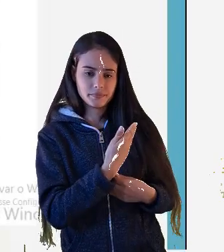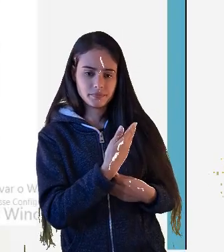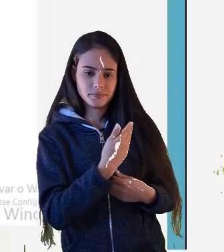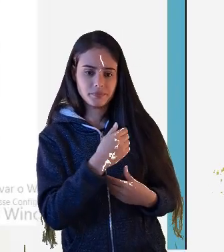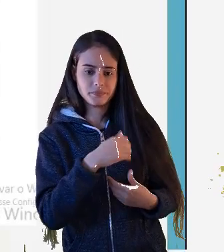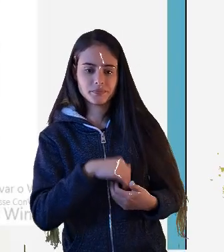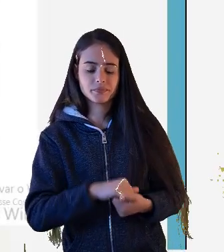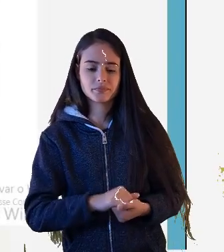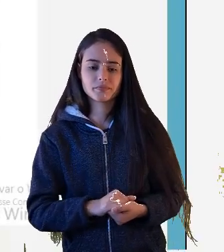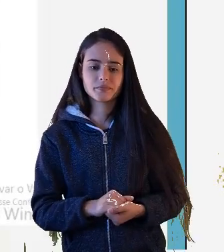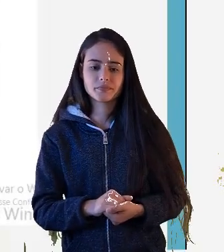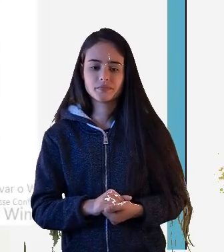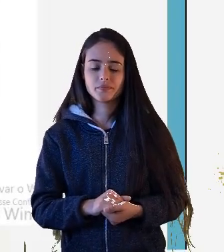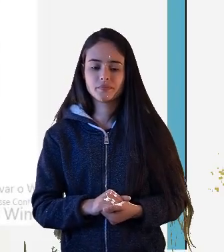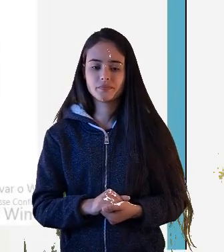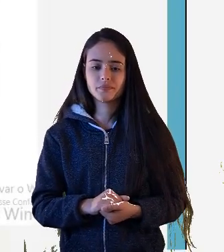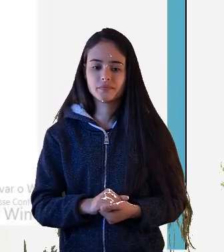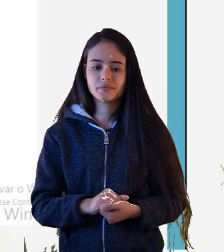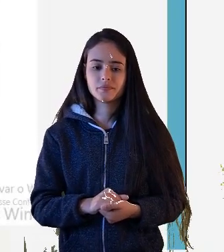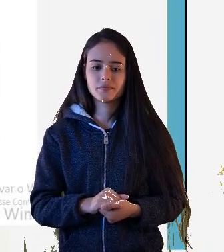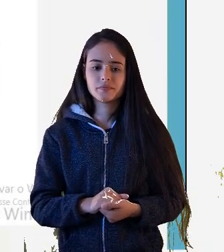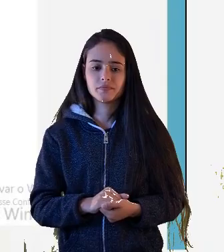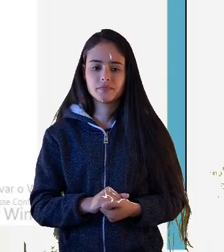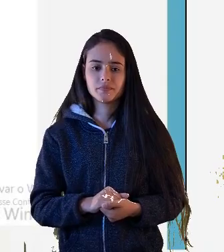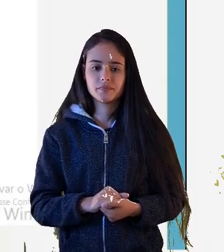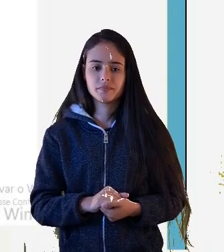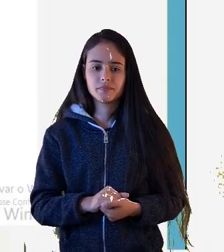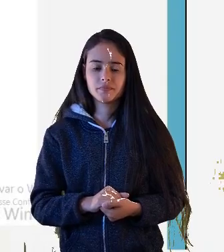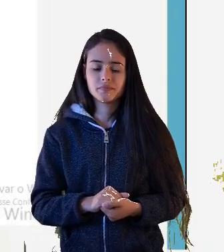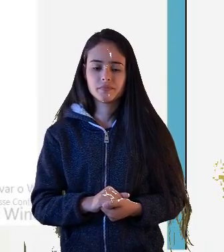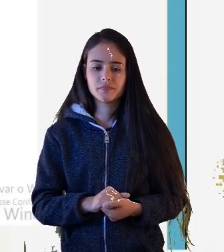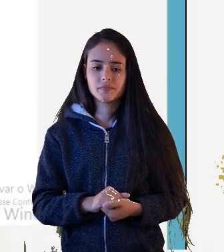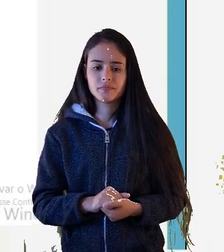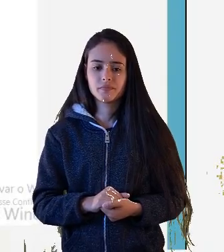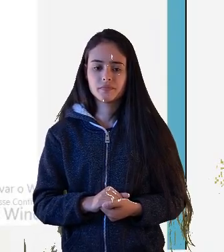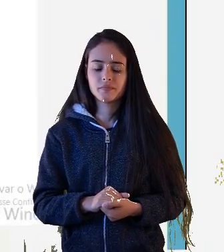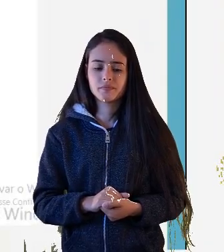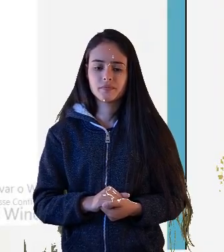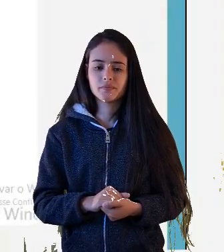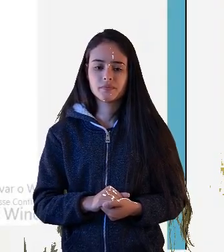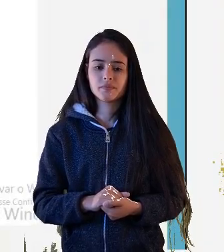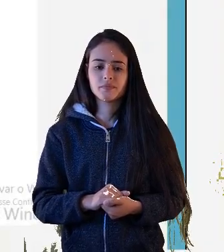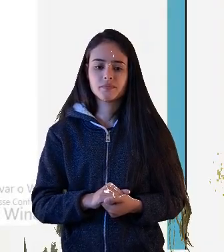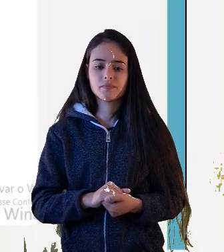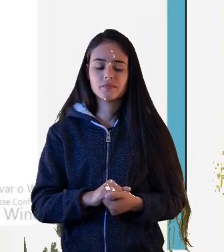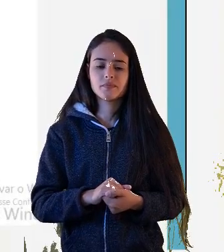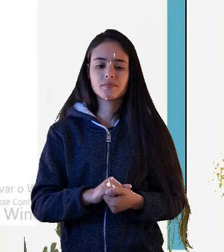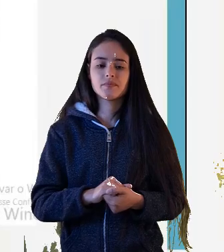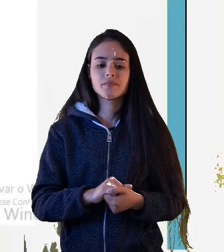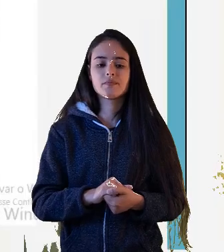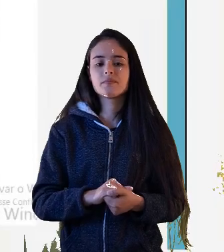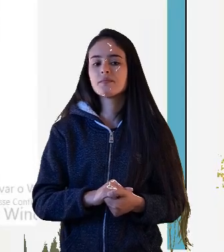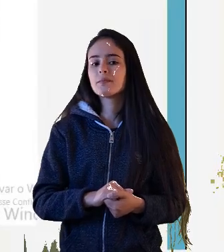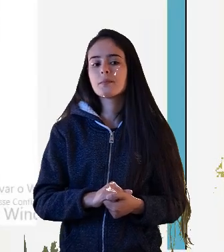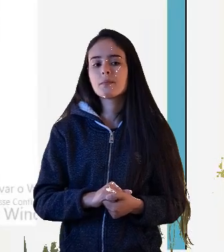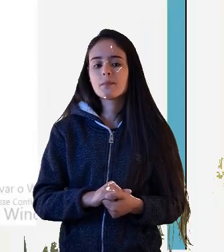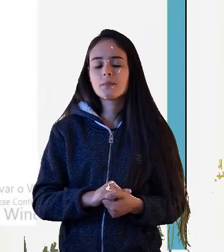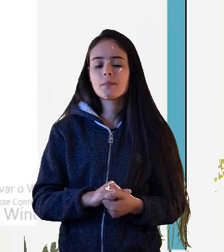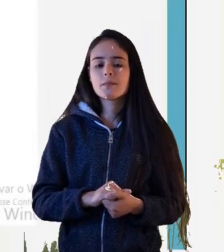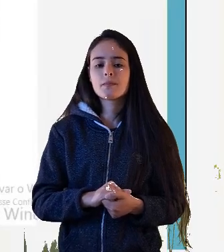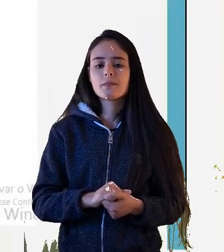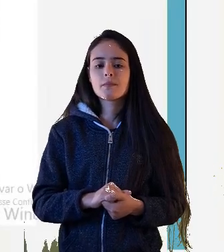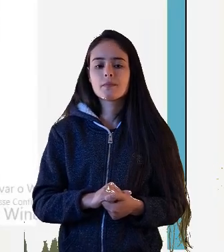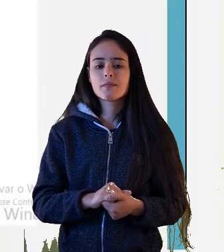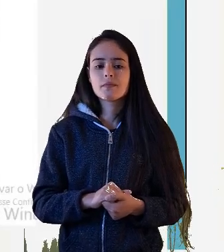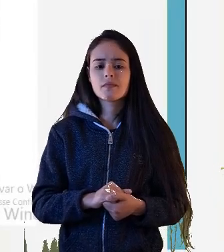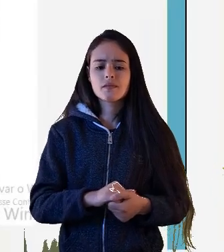e equidade são diferentes. Então, nessa charge, de um lado a gente tem aí, né, os meninos, o mais baixinho,